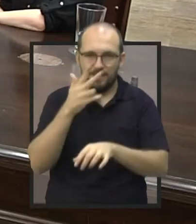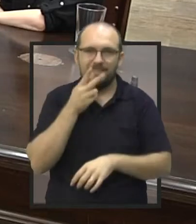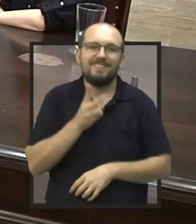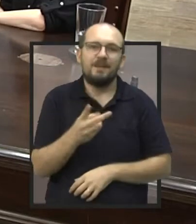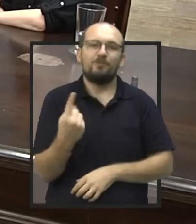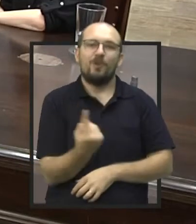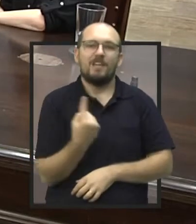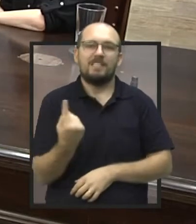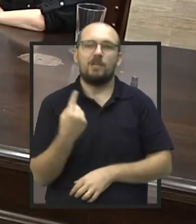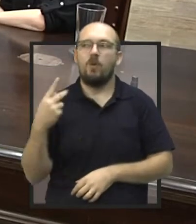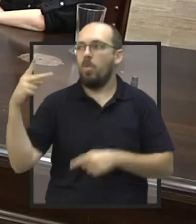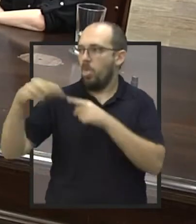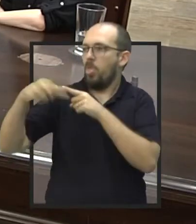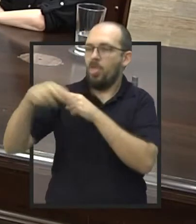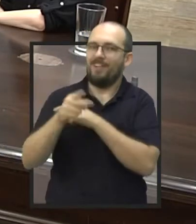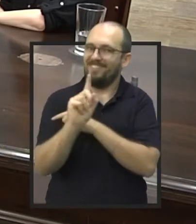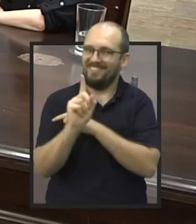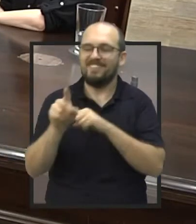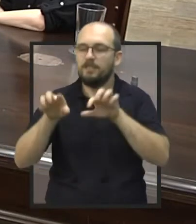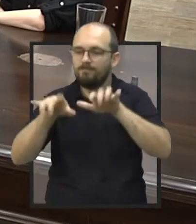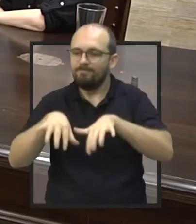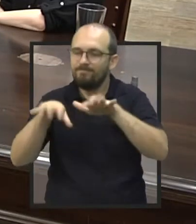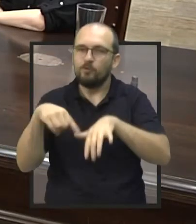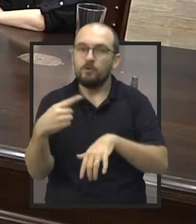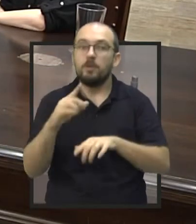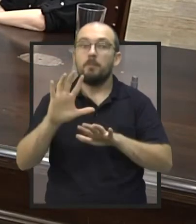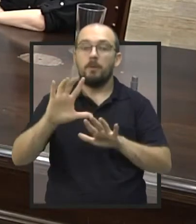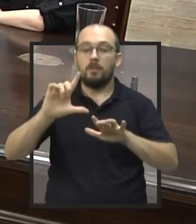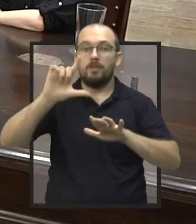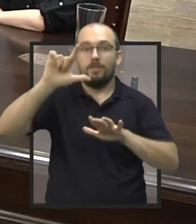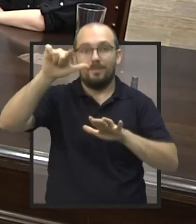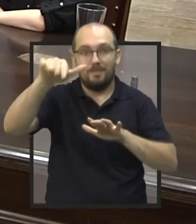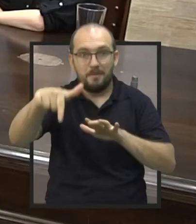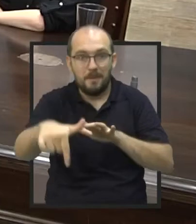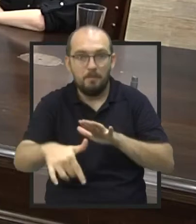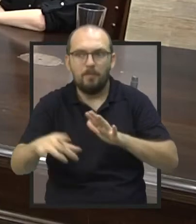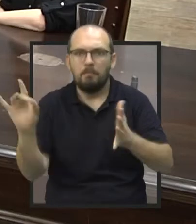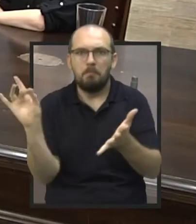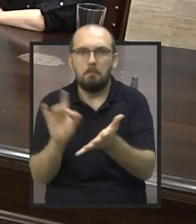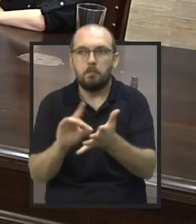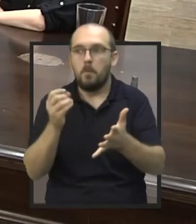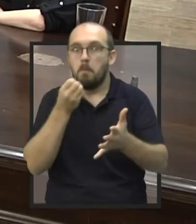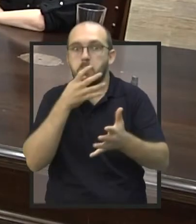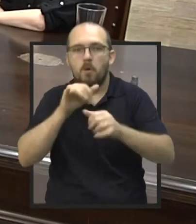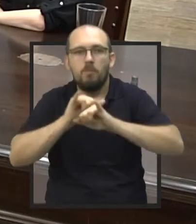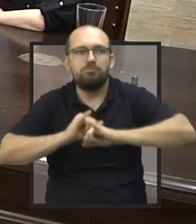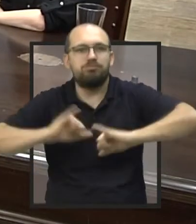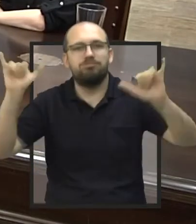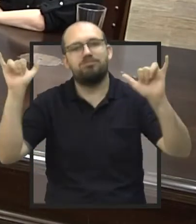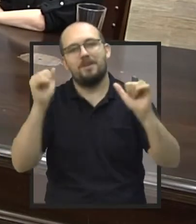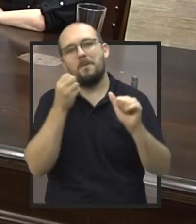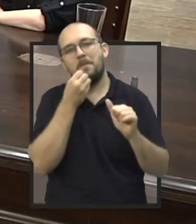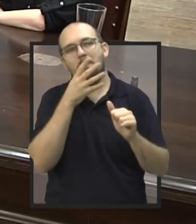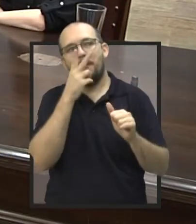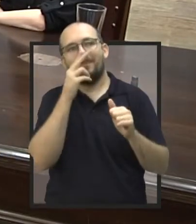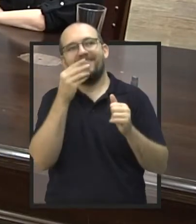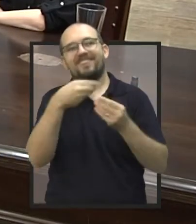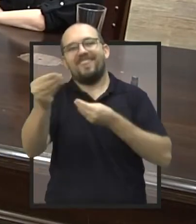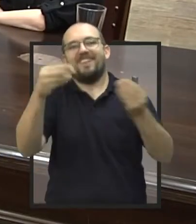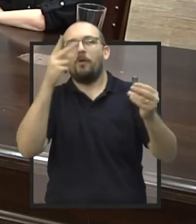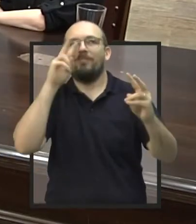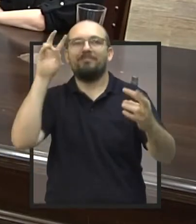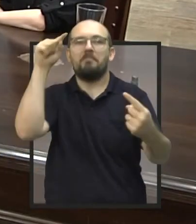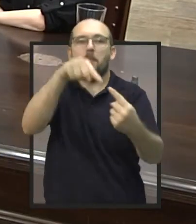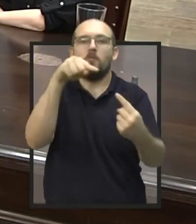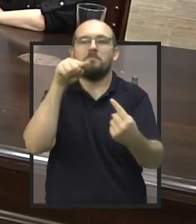que complementa muito a leitura, porque se a gente discute sobre o livro, às vezes eu vejo uma percepção que você não tinha visto e vice-versa, isso